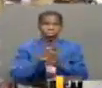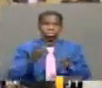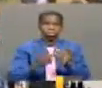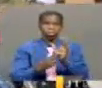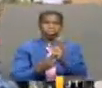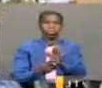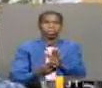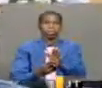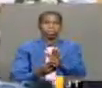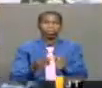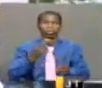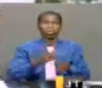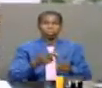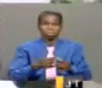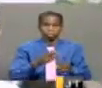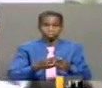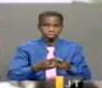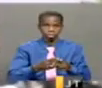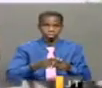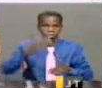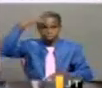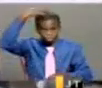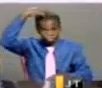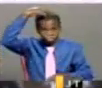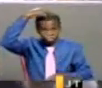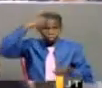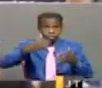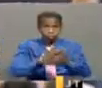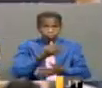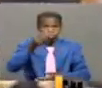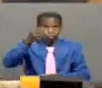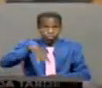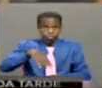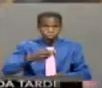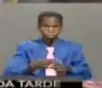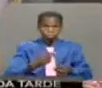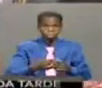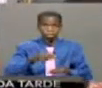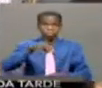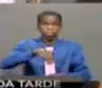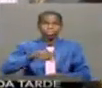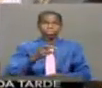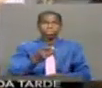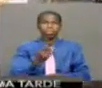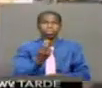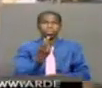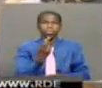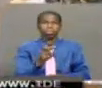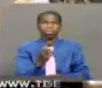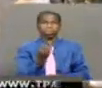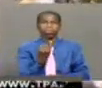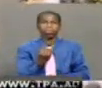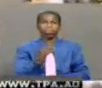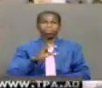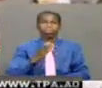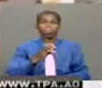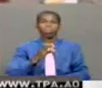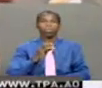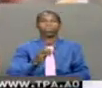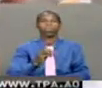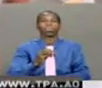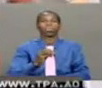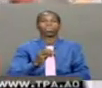Maurício Camudo fala pela primeira vez aos fiéis da Diocese de Caxito. Um ato ímpar que ocorre